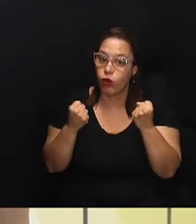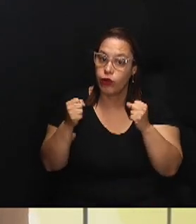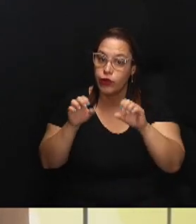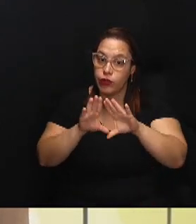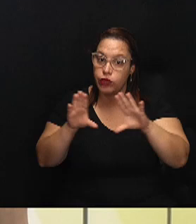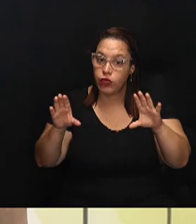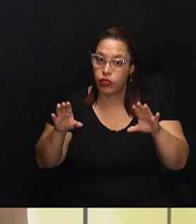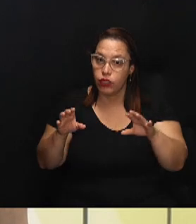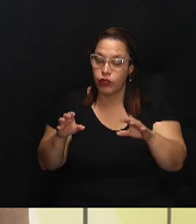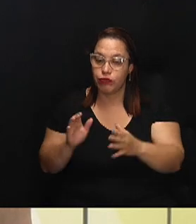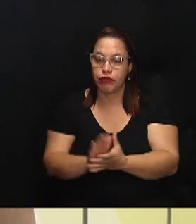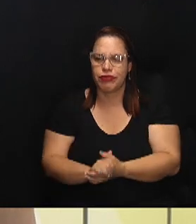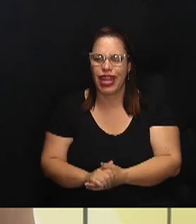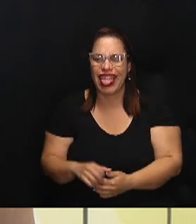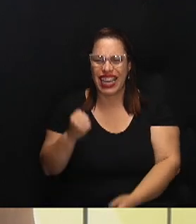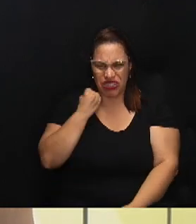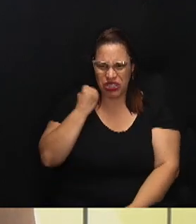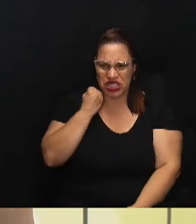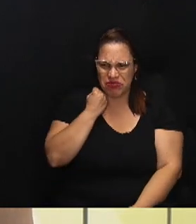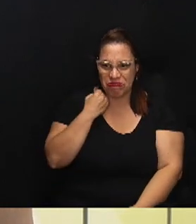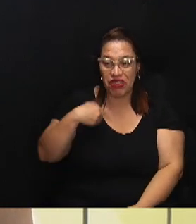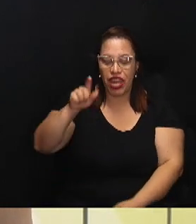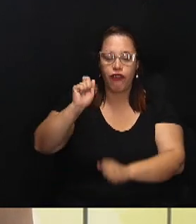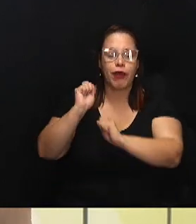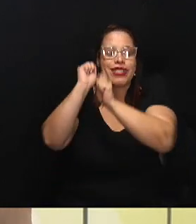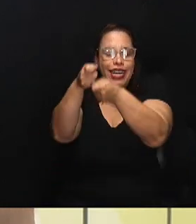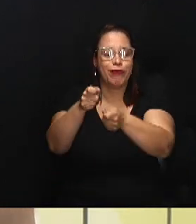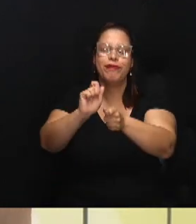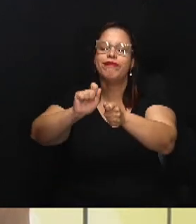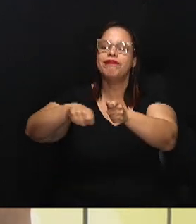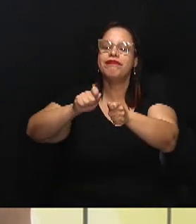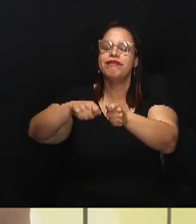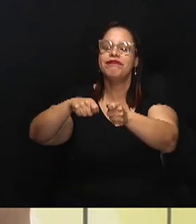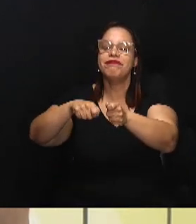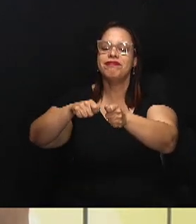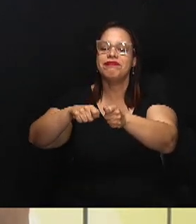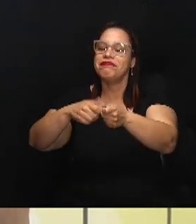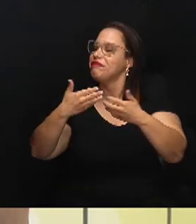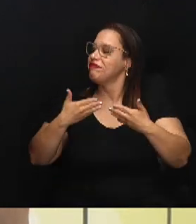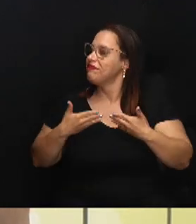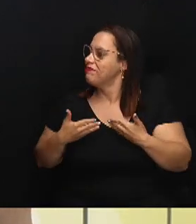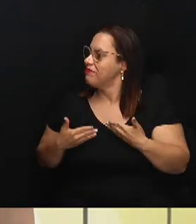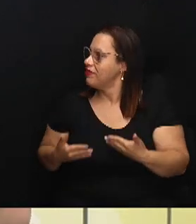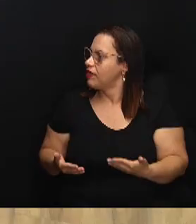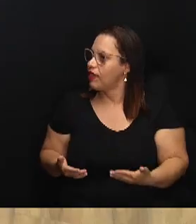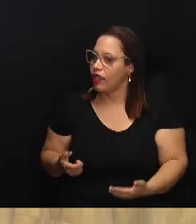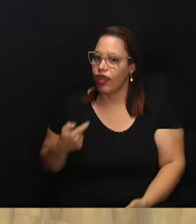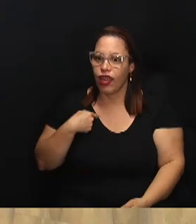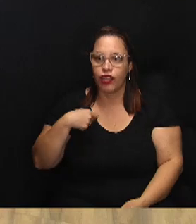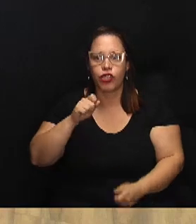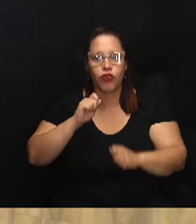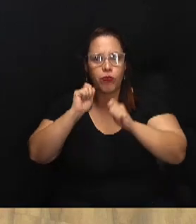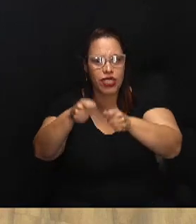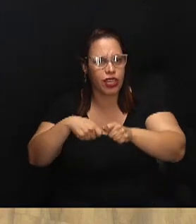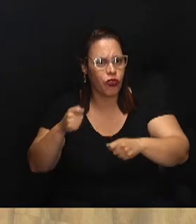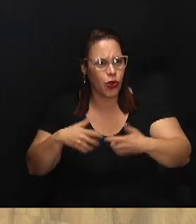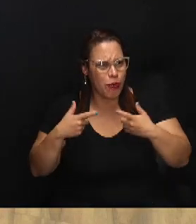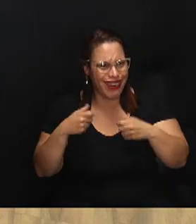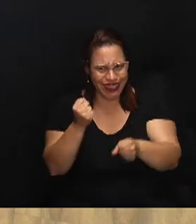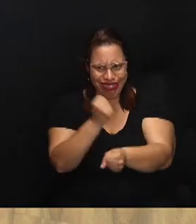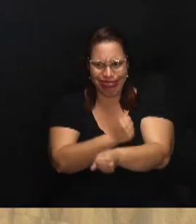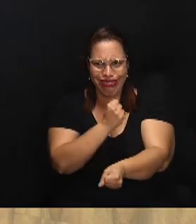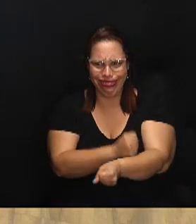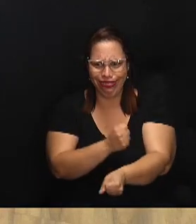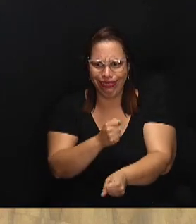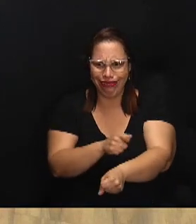tá estressado, vai pescar. Quando eu olhava aquilo, eu já falava, mas se eu for pescar, eu vou ficar mais estressado. Eu também, se eu for pescar, então é uma coisa que